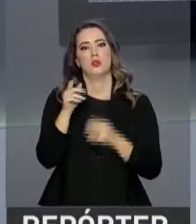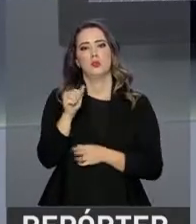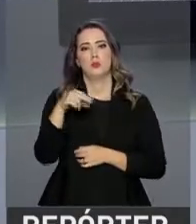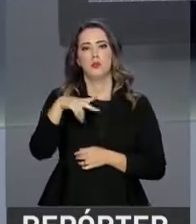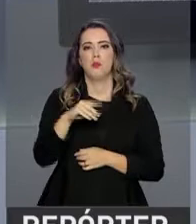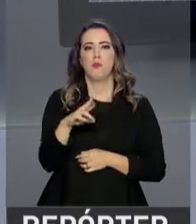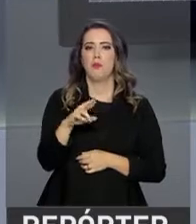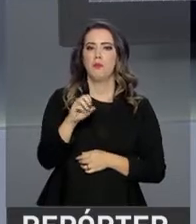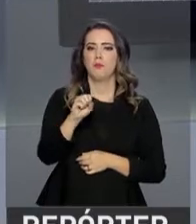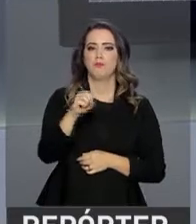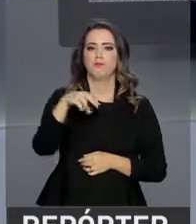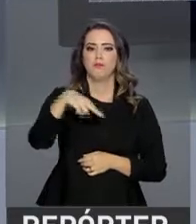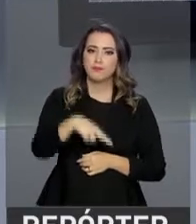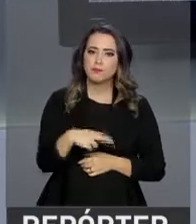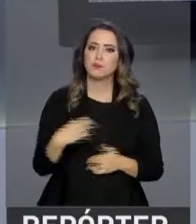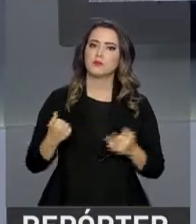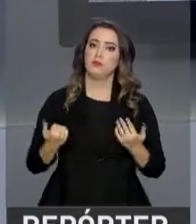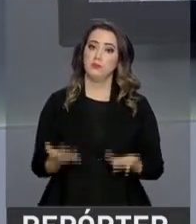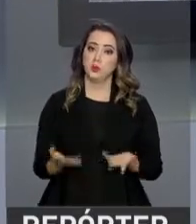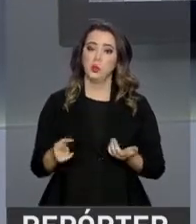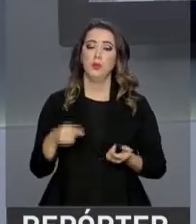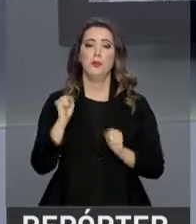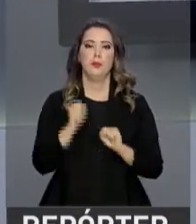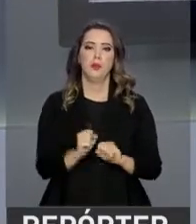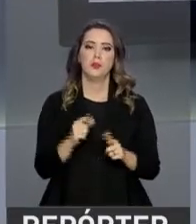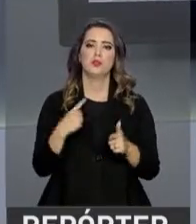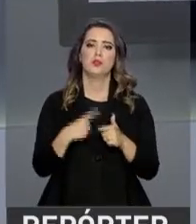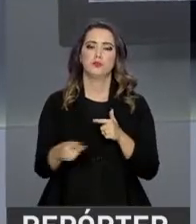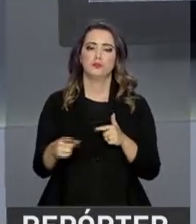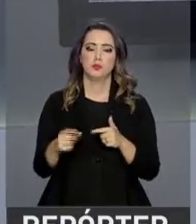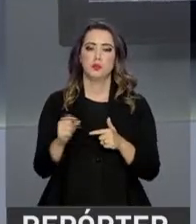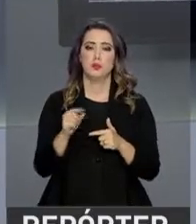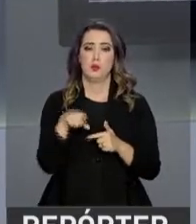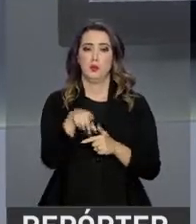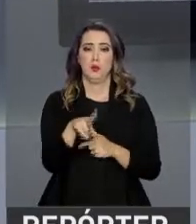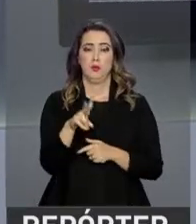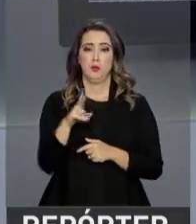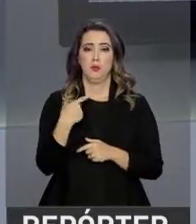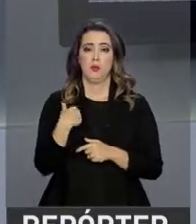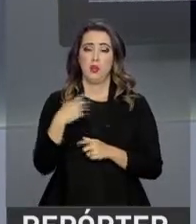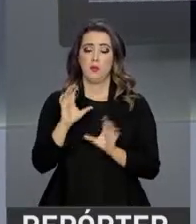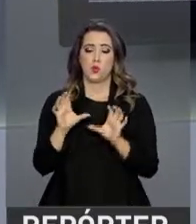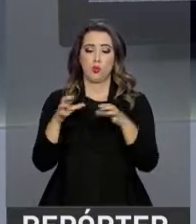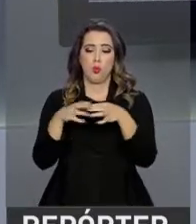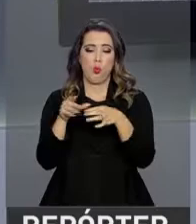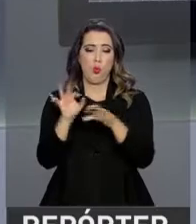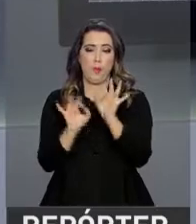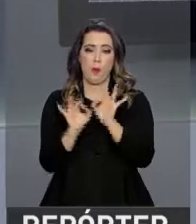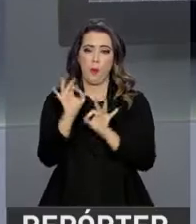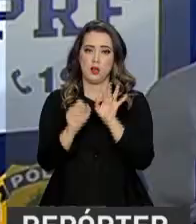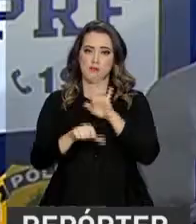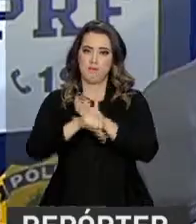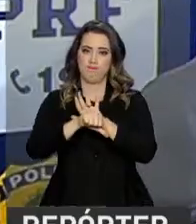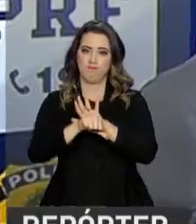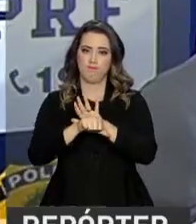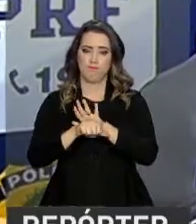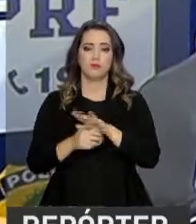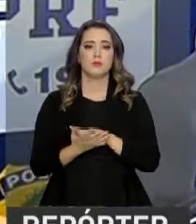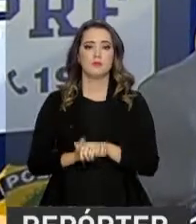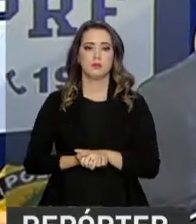júnior afirmou que a polícia trabalha com a hipótese de crime cometido por milícias vamos ouvi lo